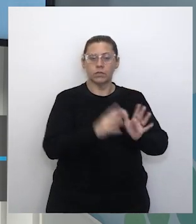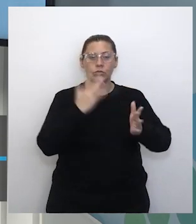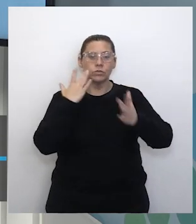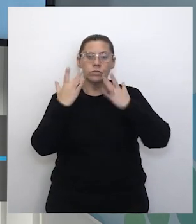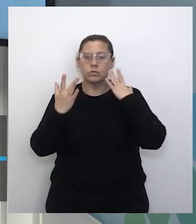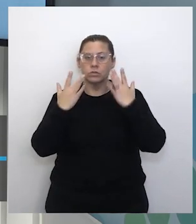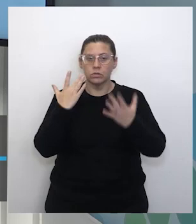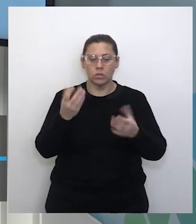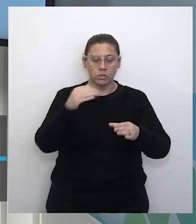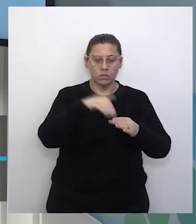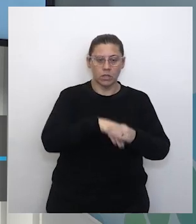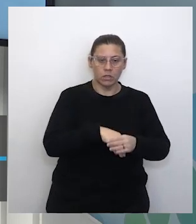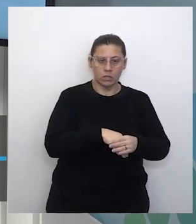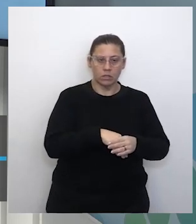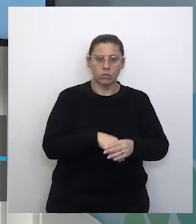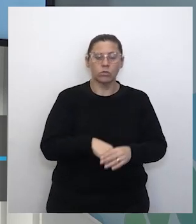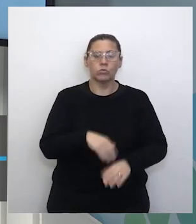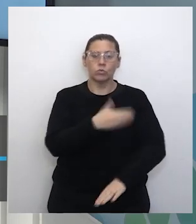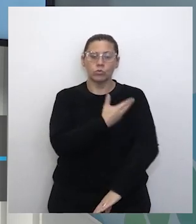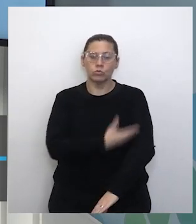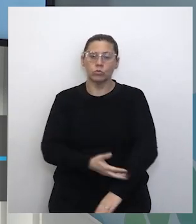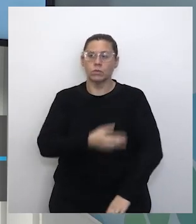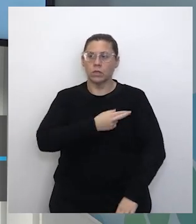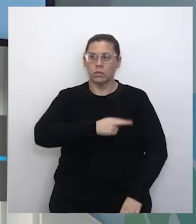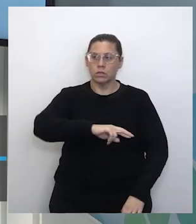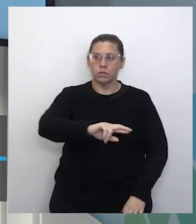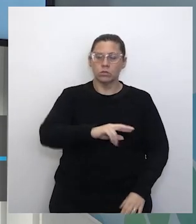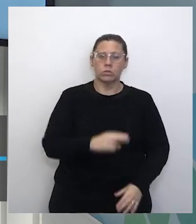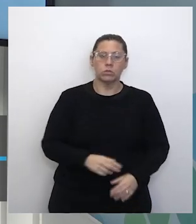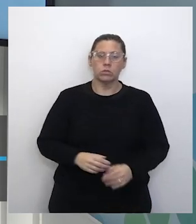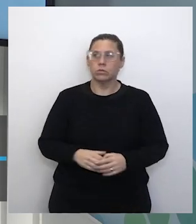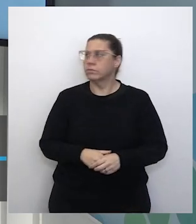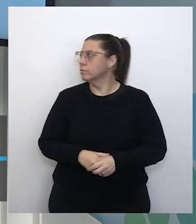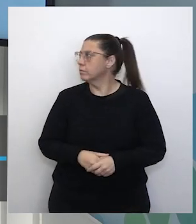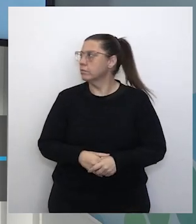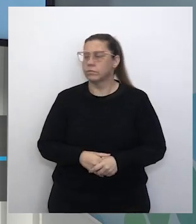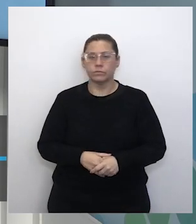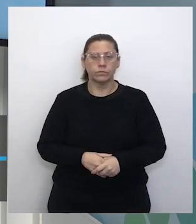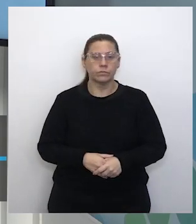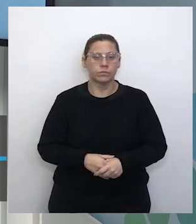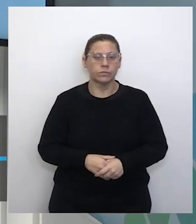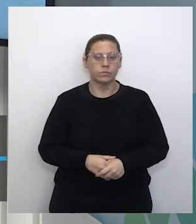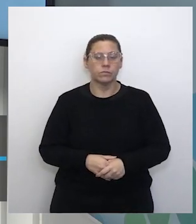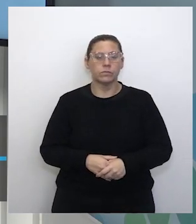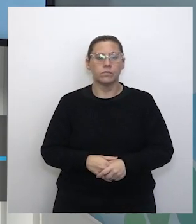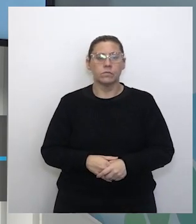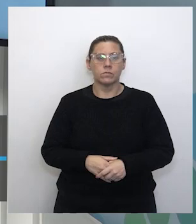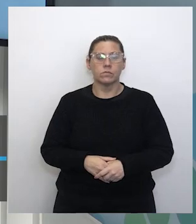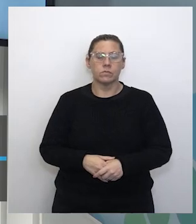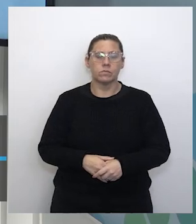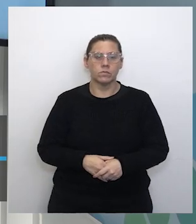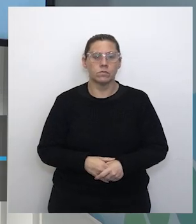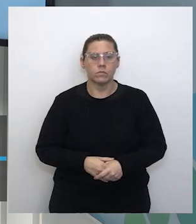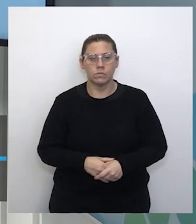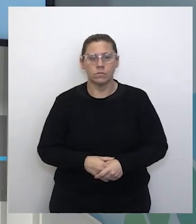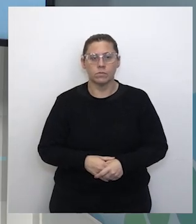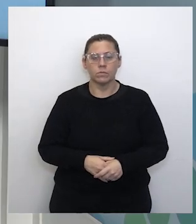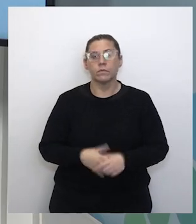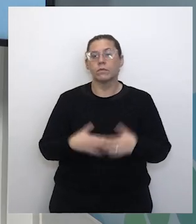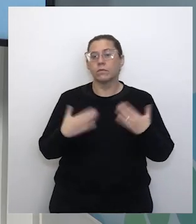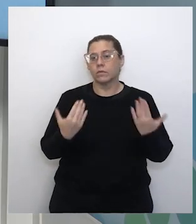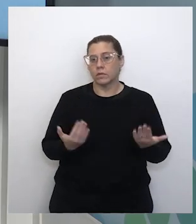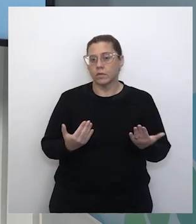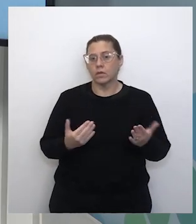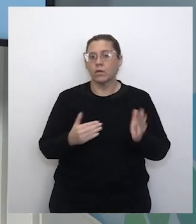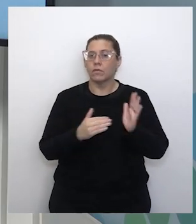teatrais dentro de rituais religiosos desses primeiros povos primitivos. Certo? E aí, gente, né,